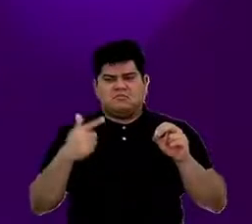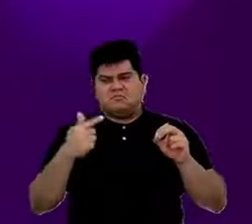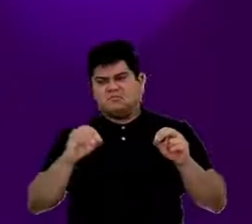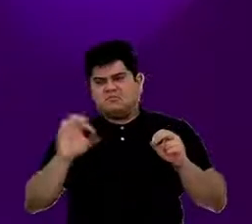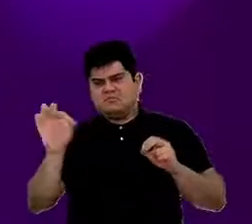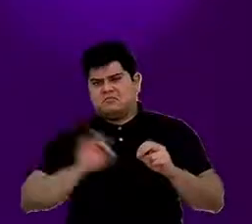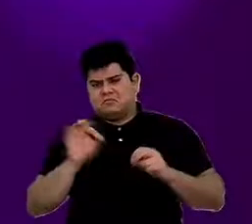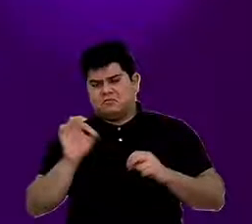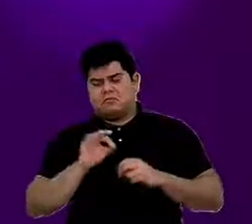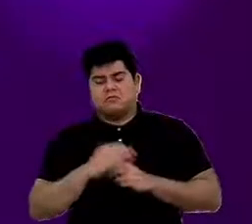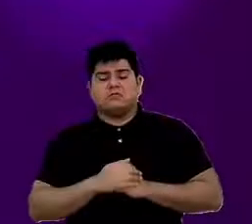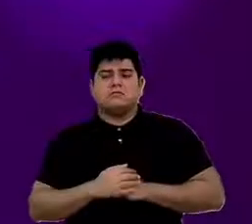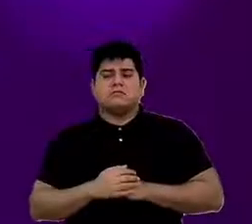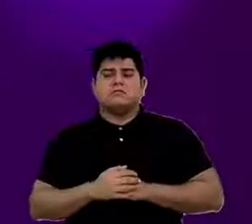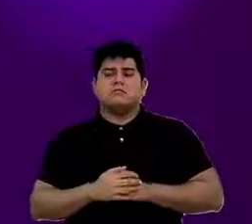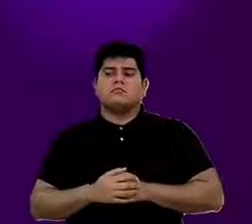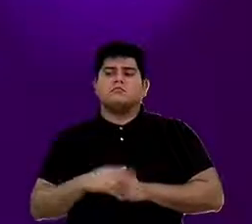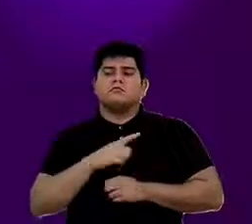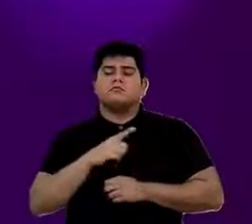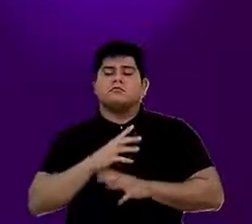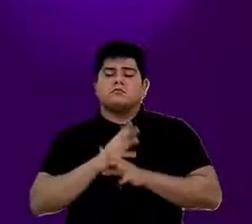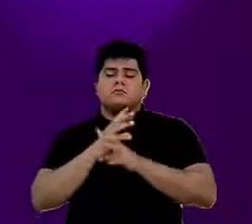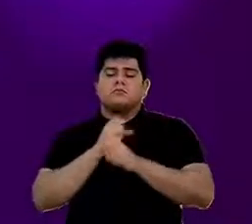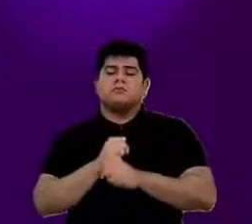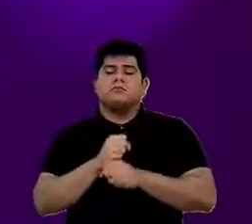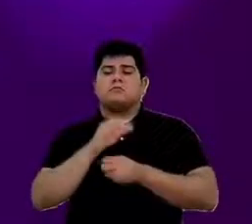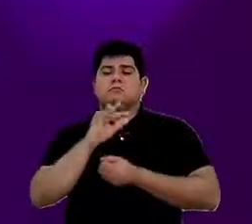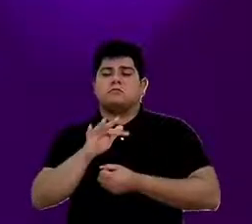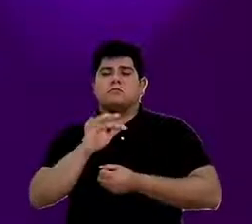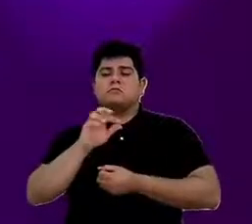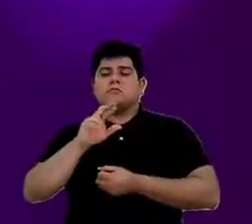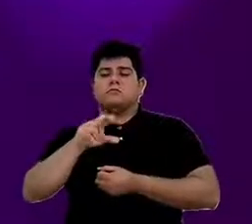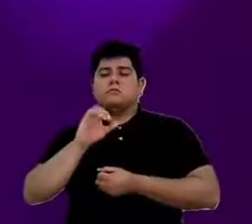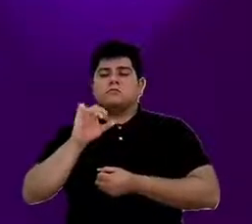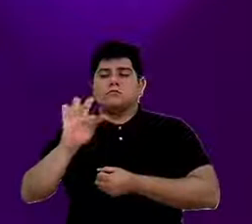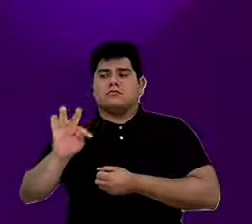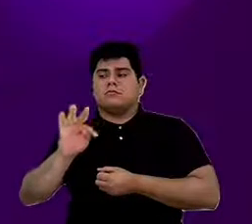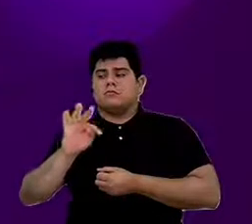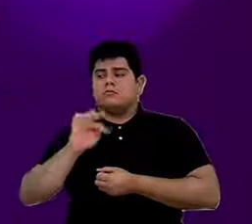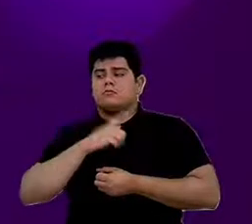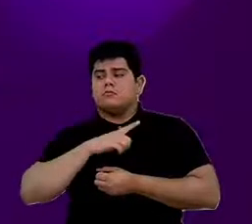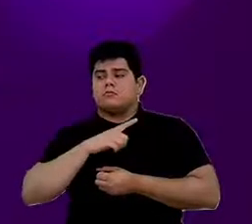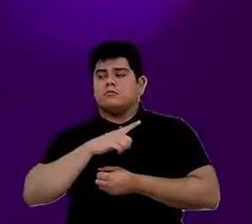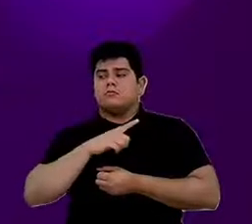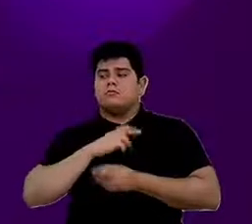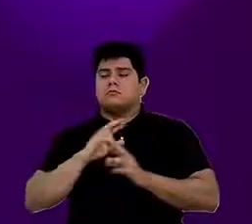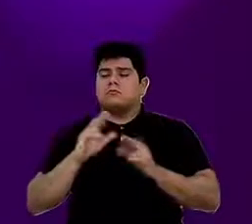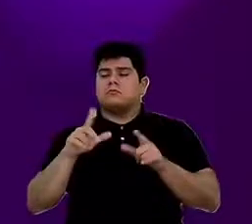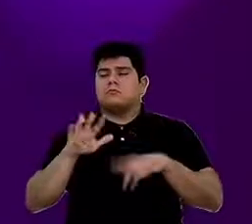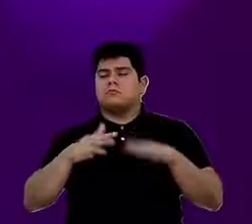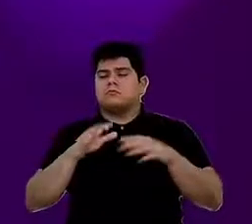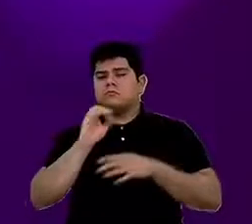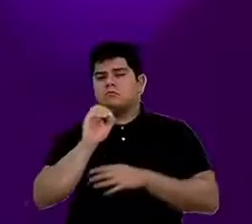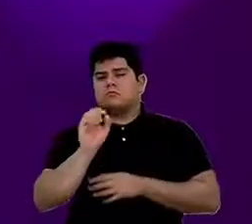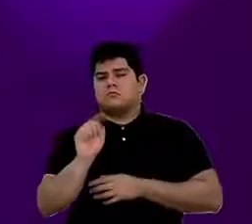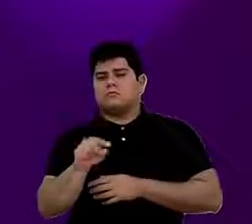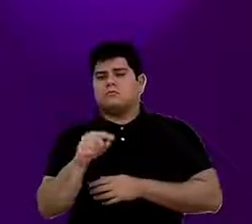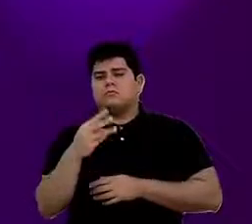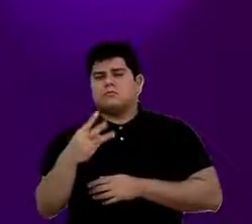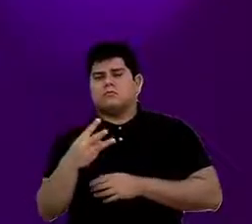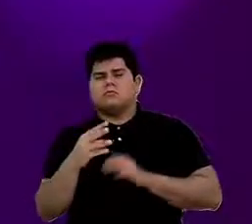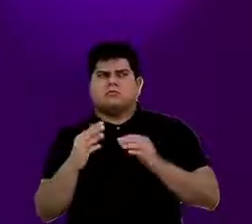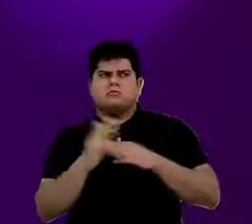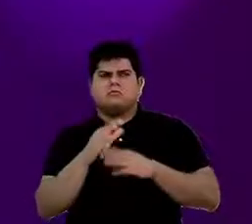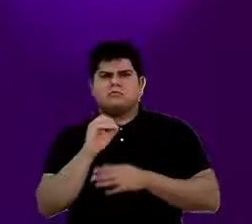demonstrado um cutoff semelhante do FFR pelo CAT, com uma diferença média de 0,3 a